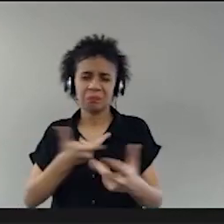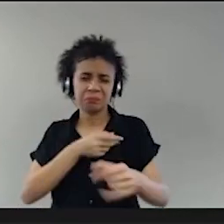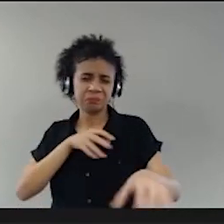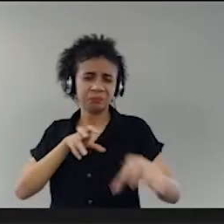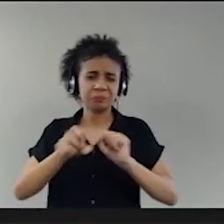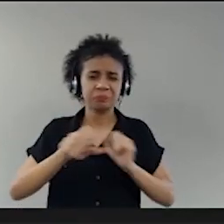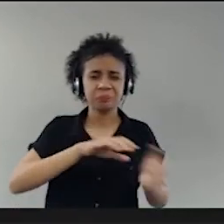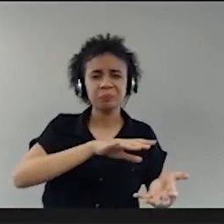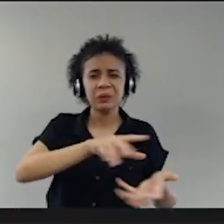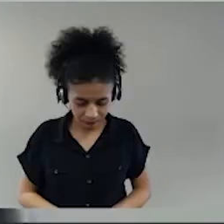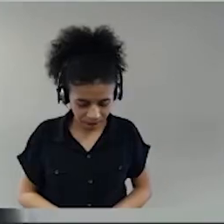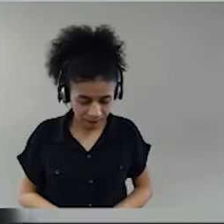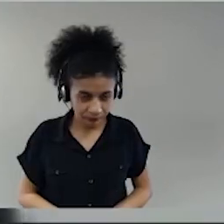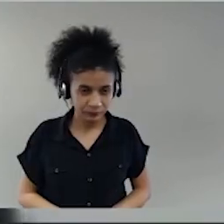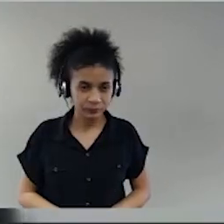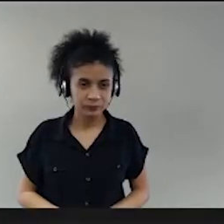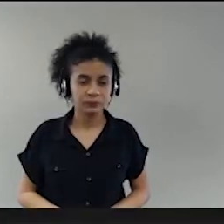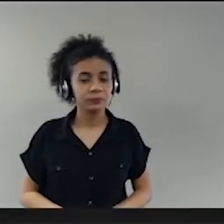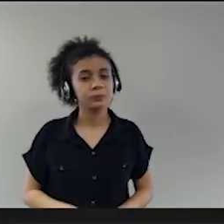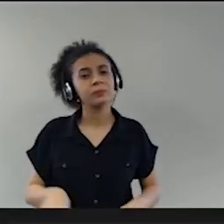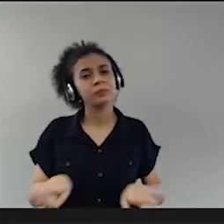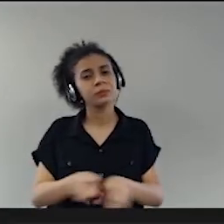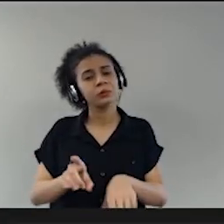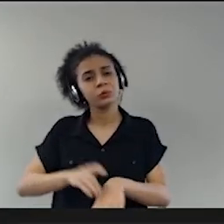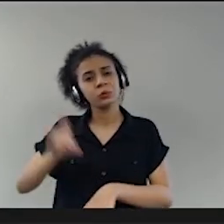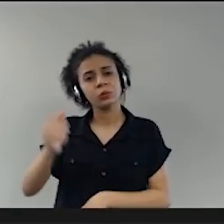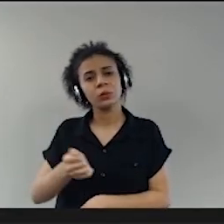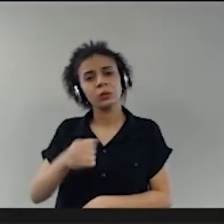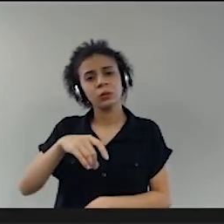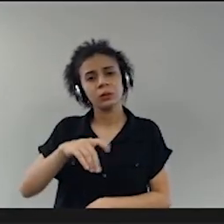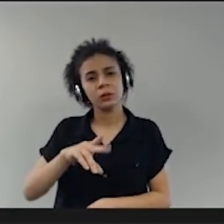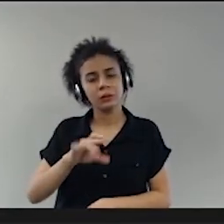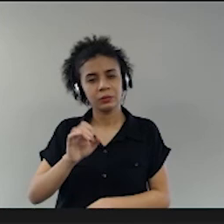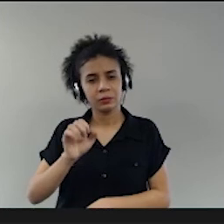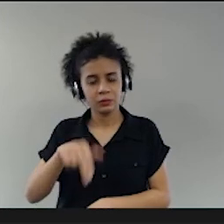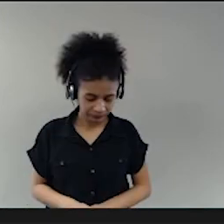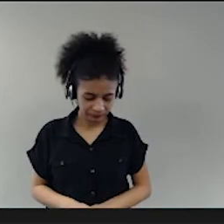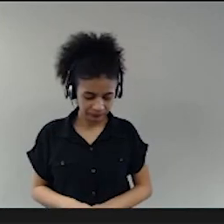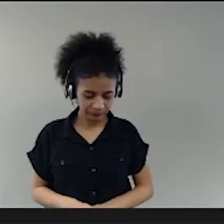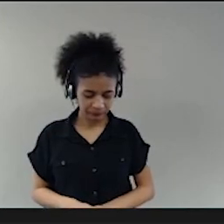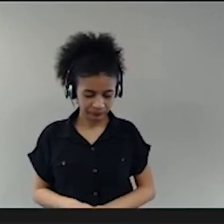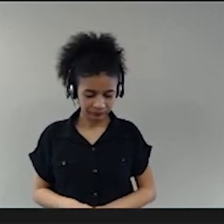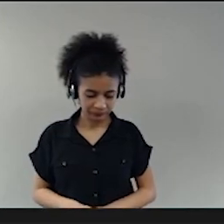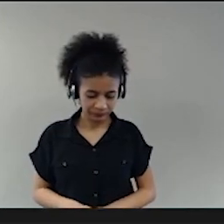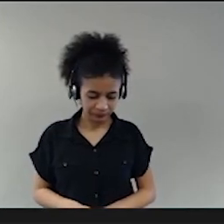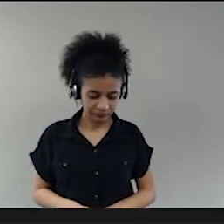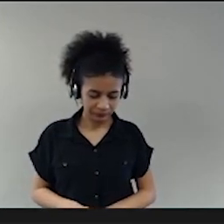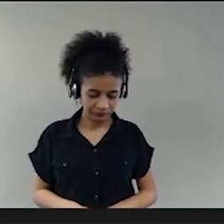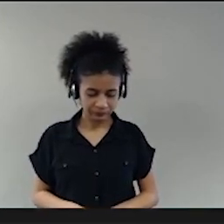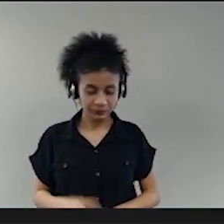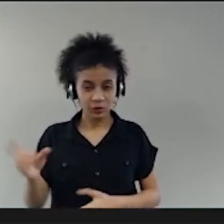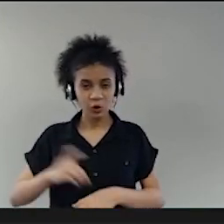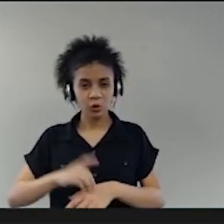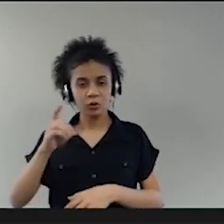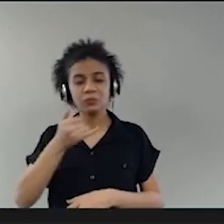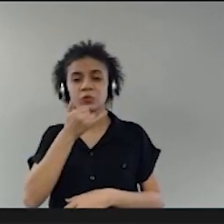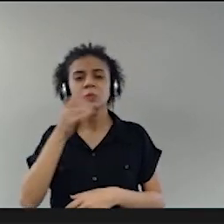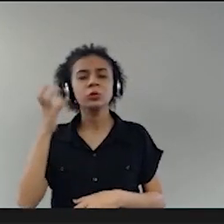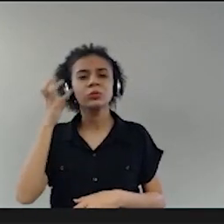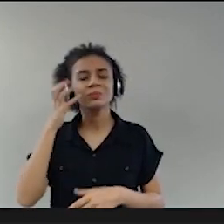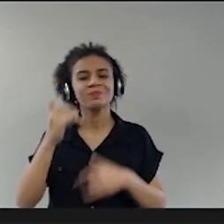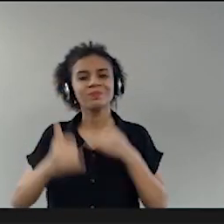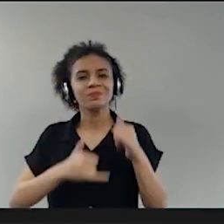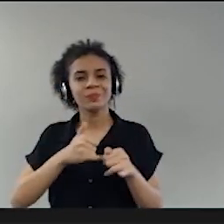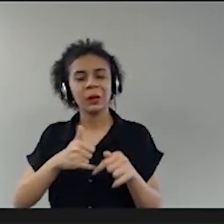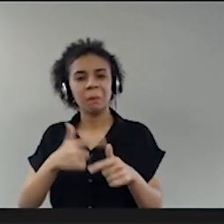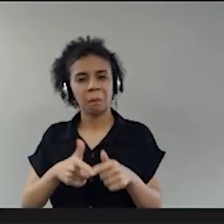nível internacional, e com o doutor Anderson Oliveira, com doutor e mestre em epidemiologia